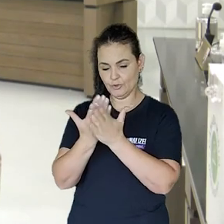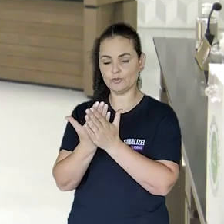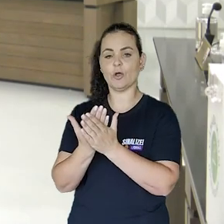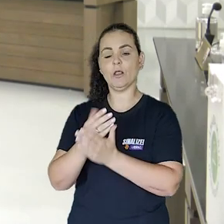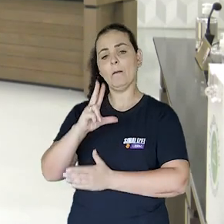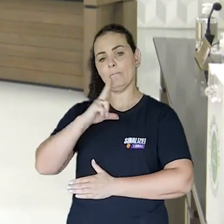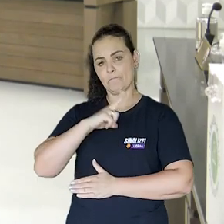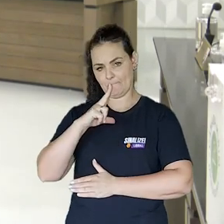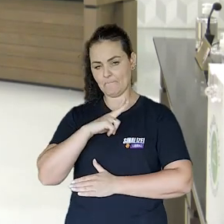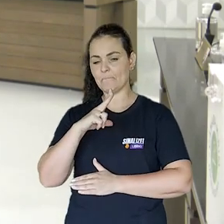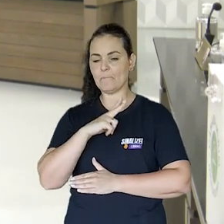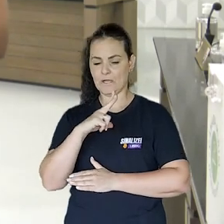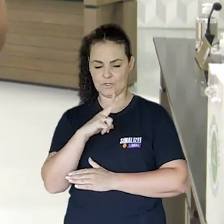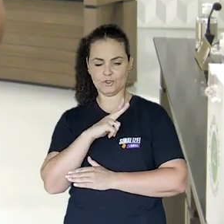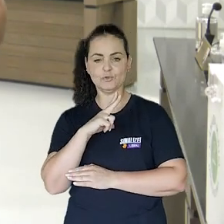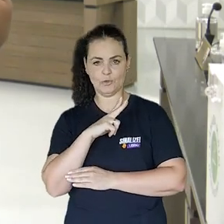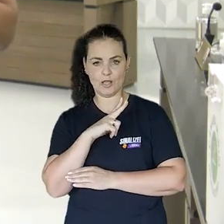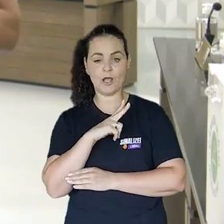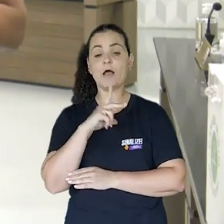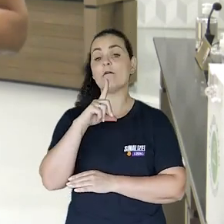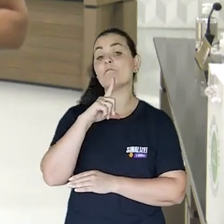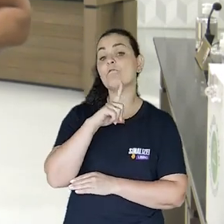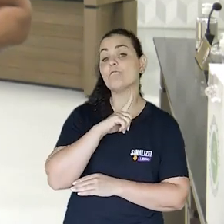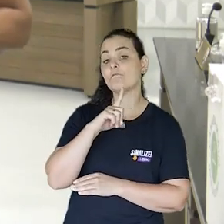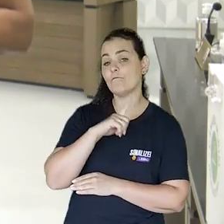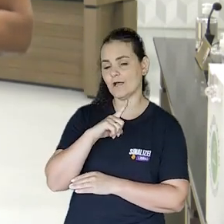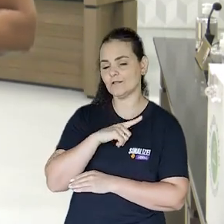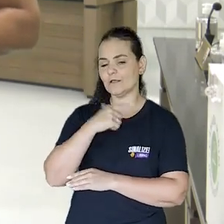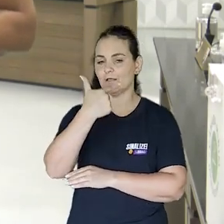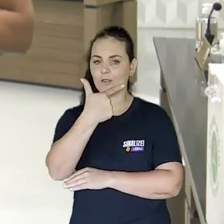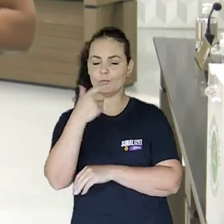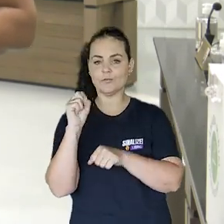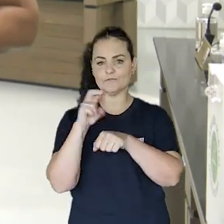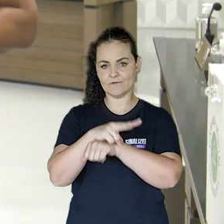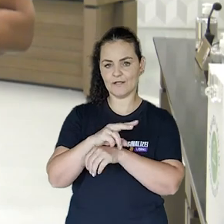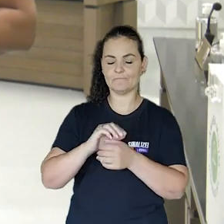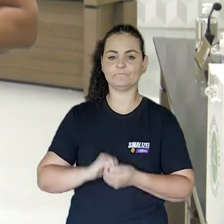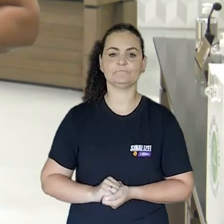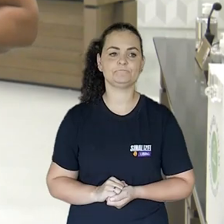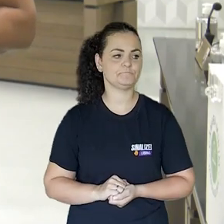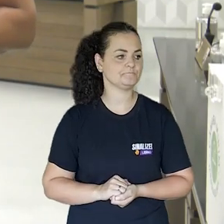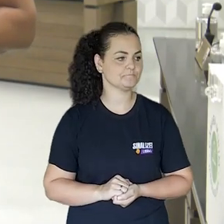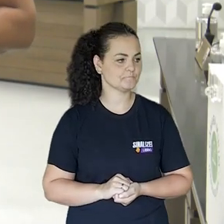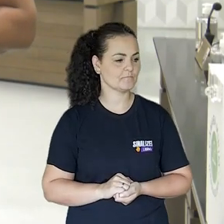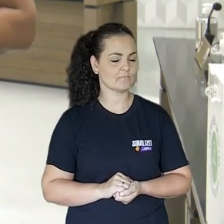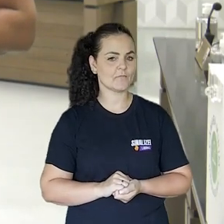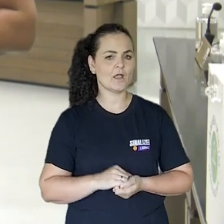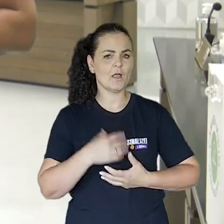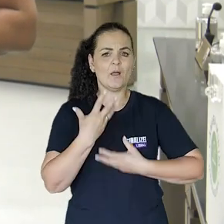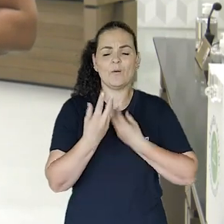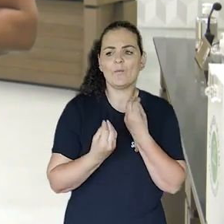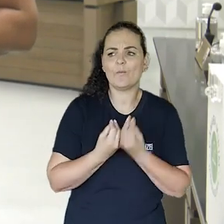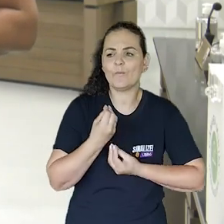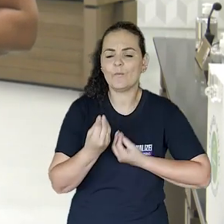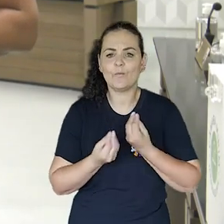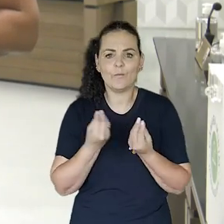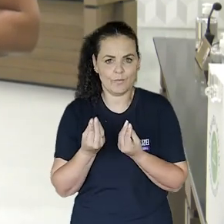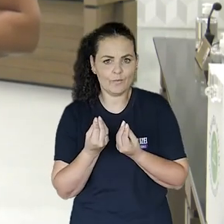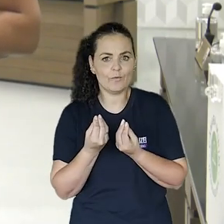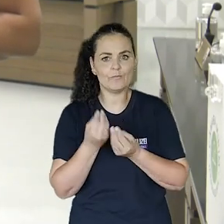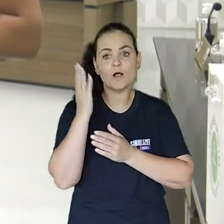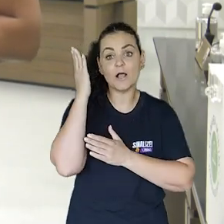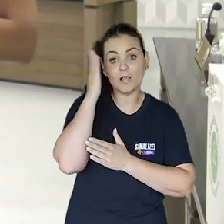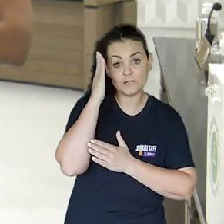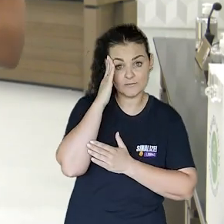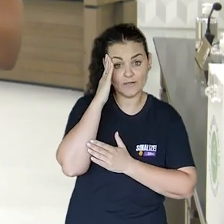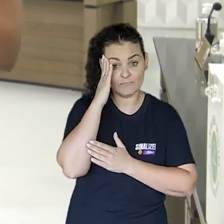conhecida como a rede particular de ensino, 2 vagas. E daí, da onde veio essa proporcionalidade, né? É de acordo com o